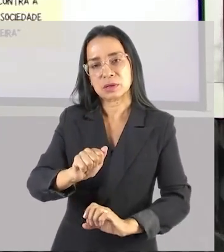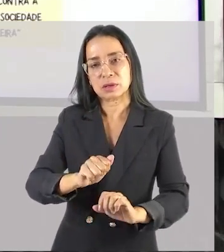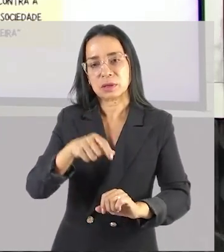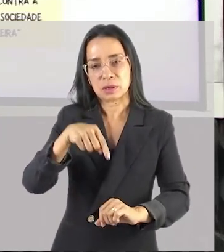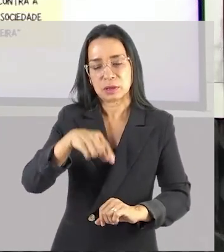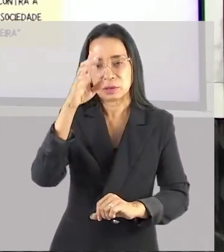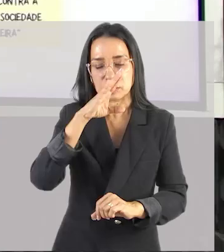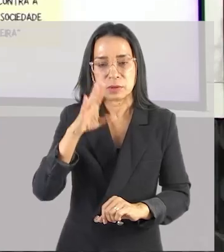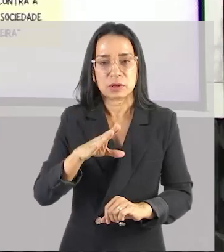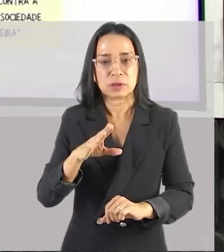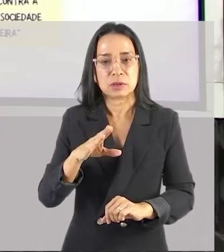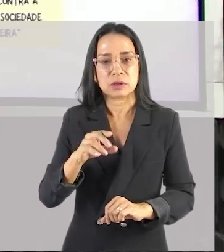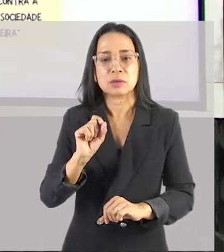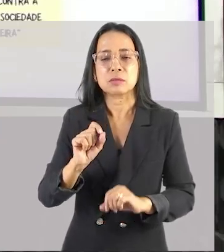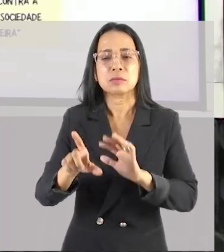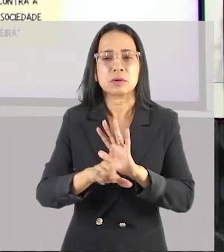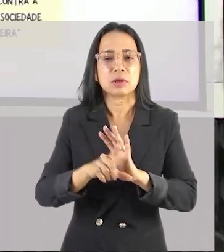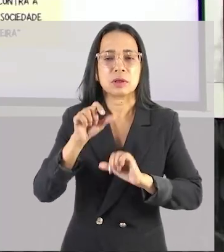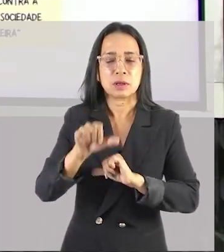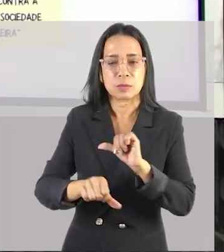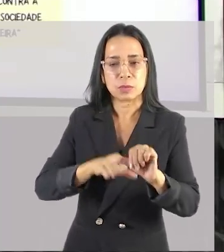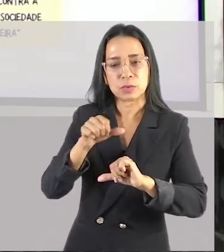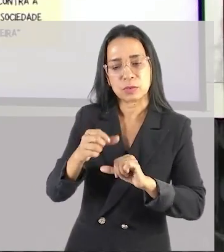algumas modificações, e aí em